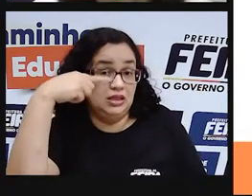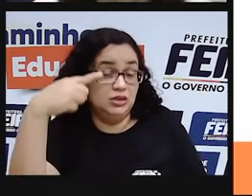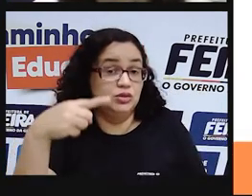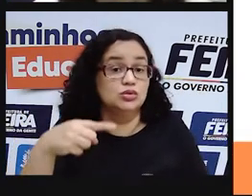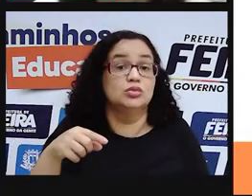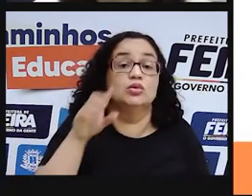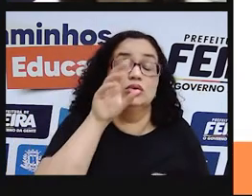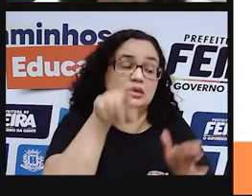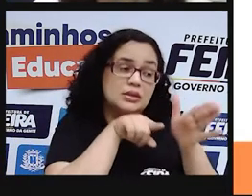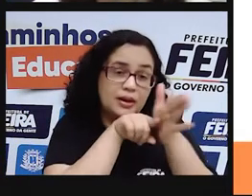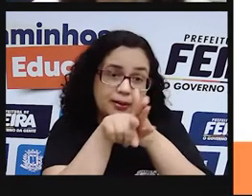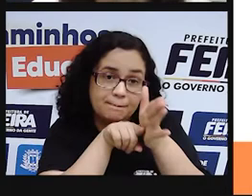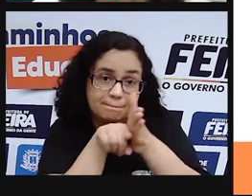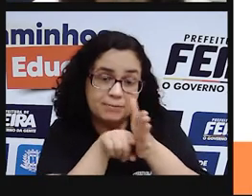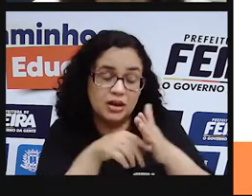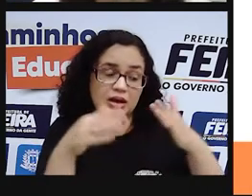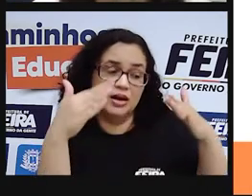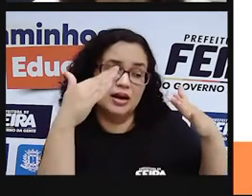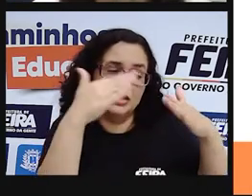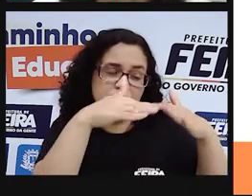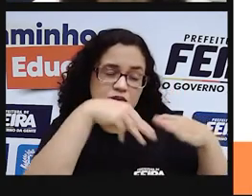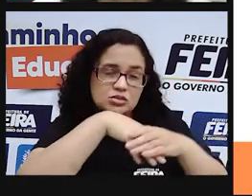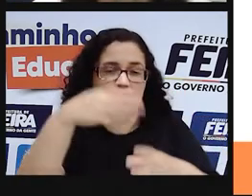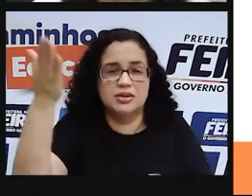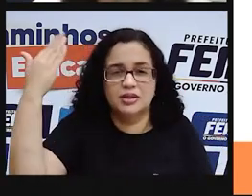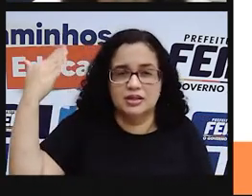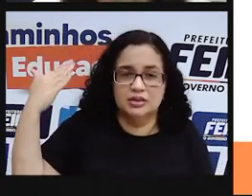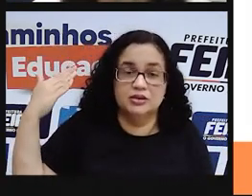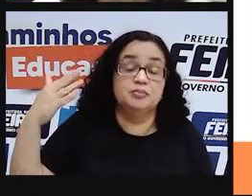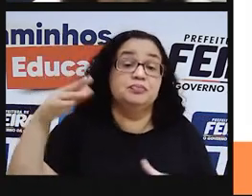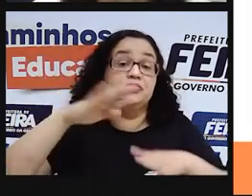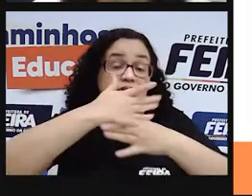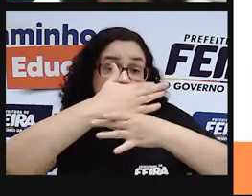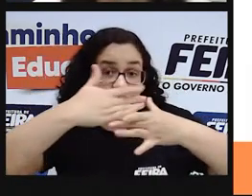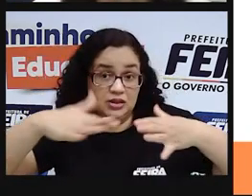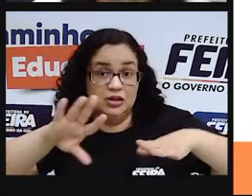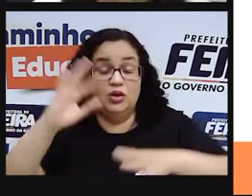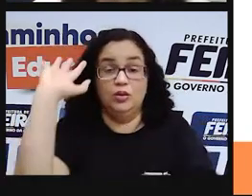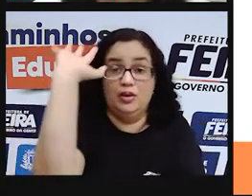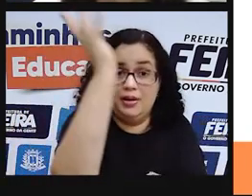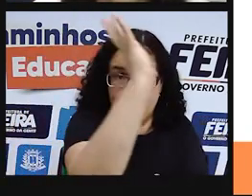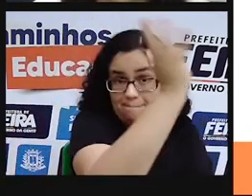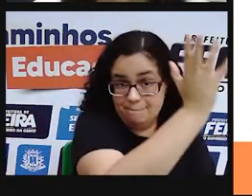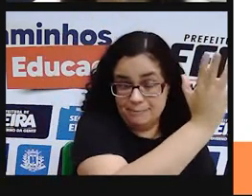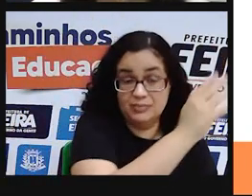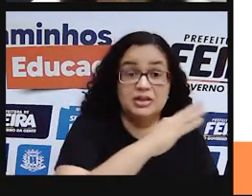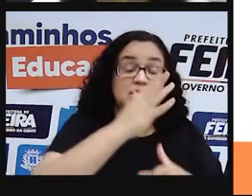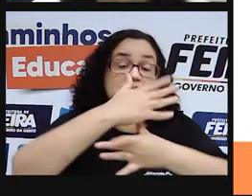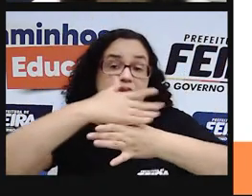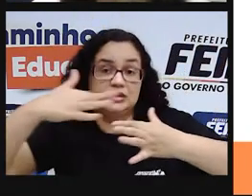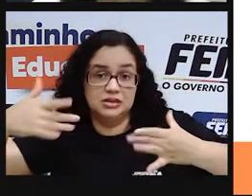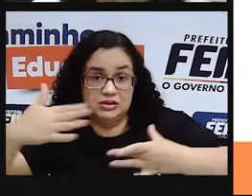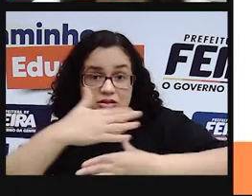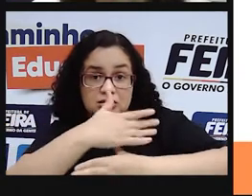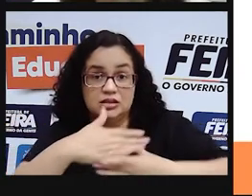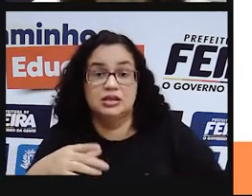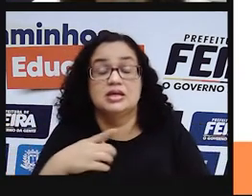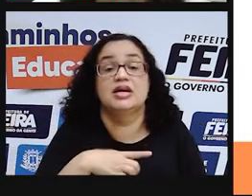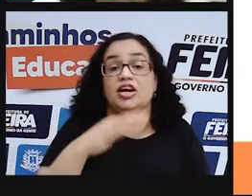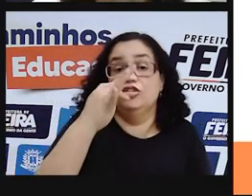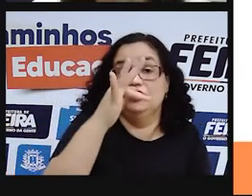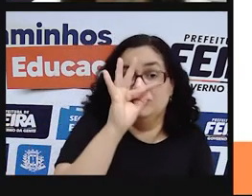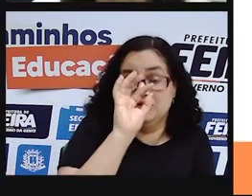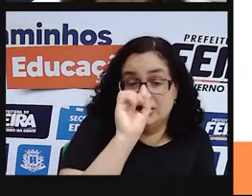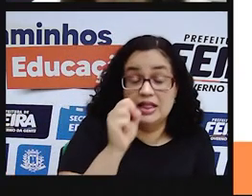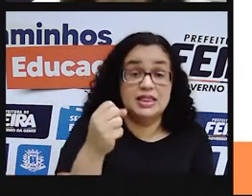dados colhidos com antigos moradores pela equipe da Secretaria Municipal de Meio Ambiente é uma até a cidade estima-se que